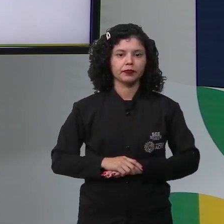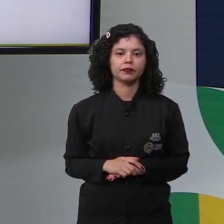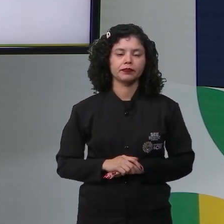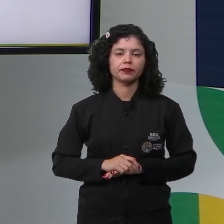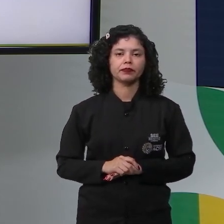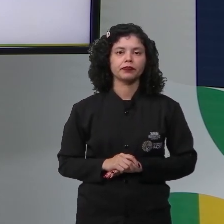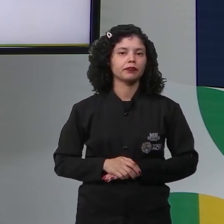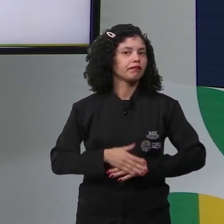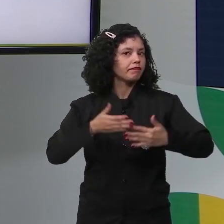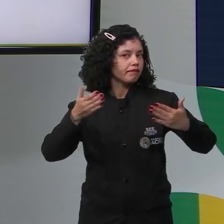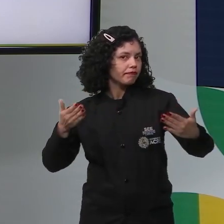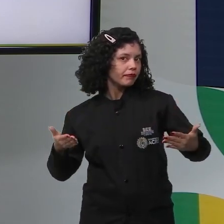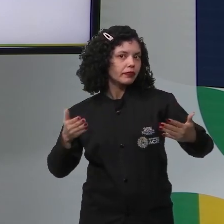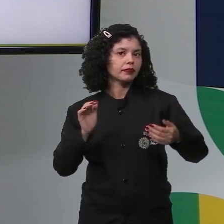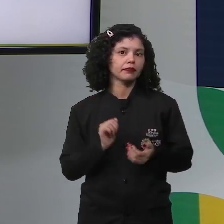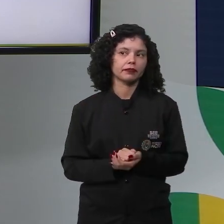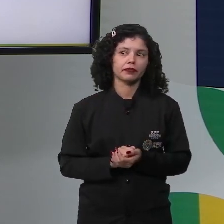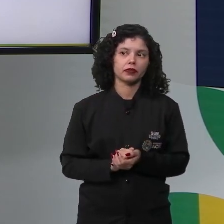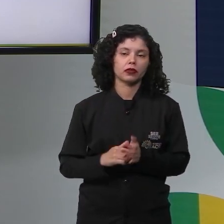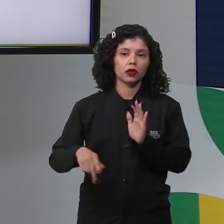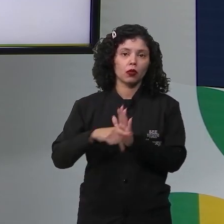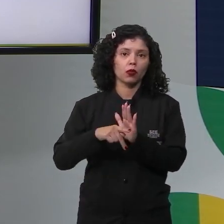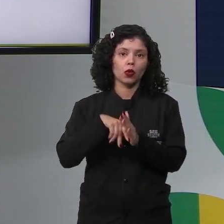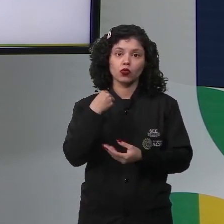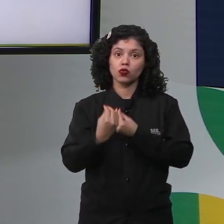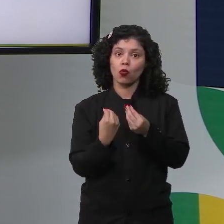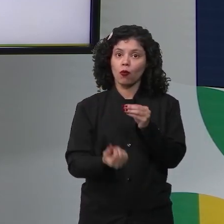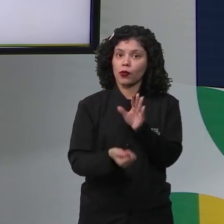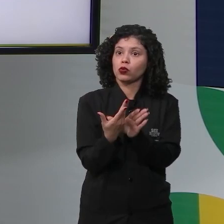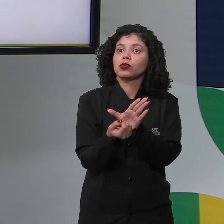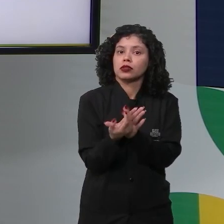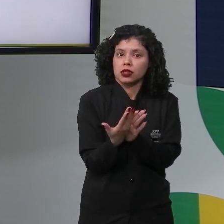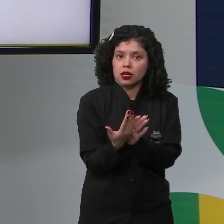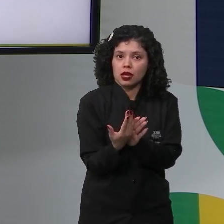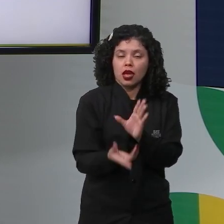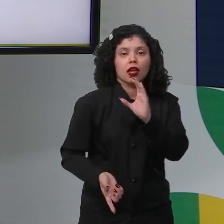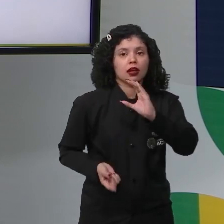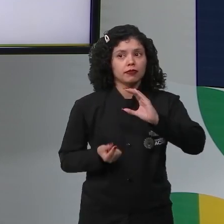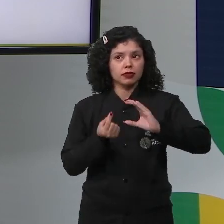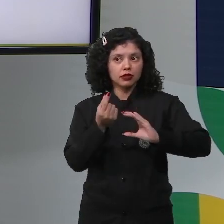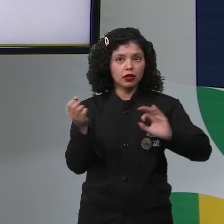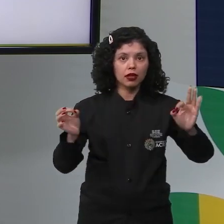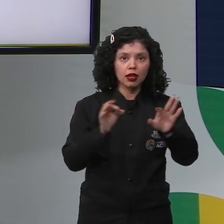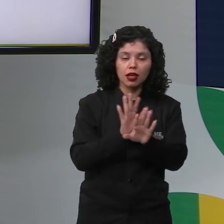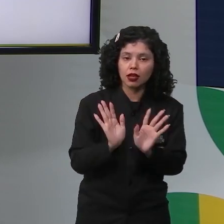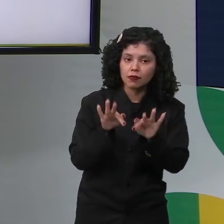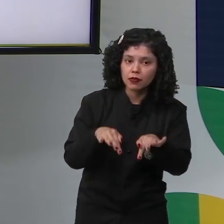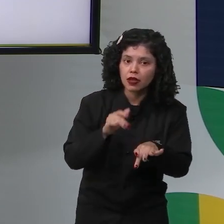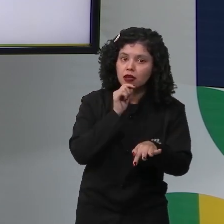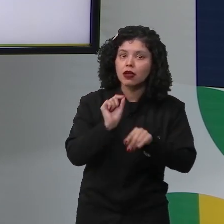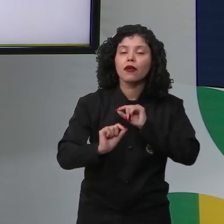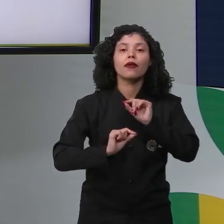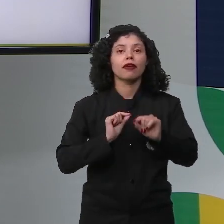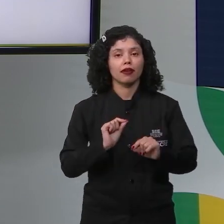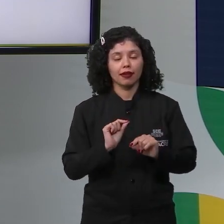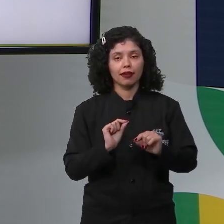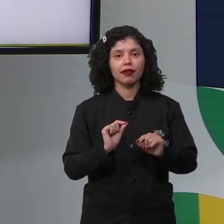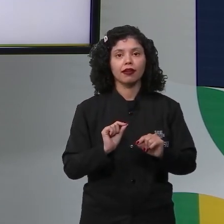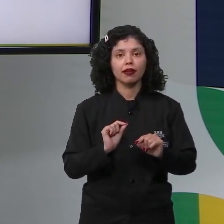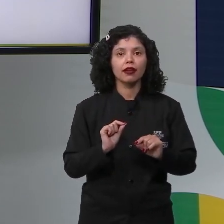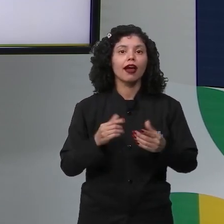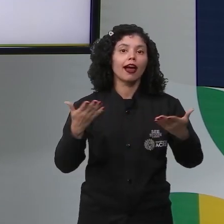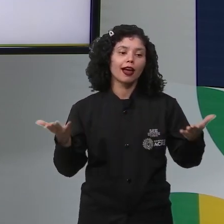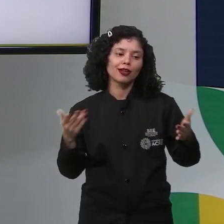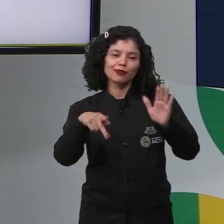comercialização. Então, a ideologia do modo de produção capitalista acaba correspondendo justamente